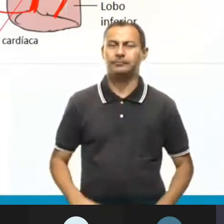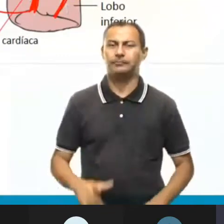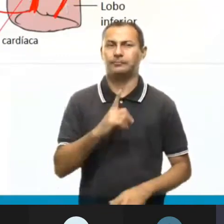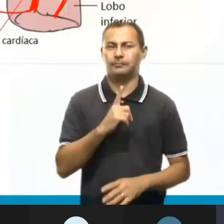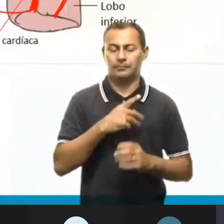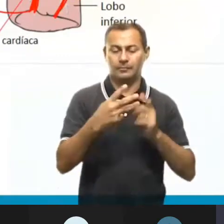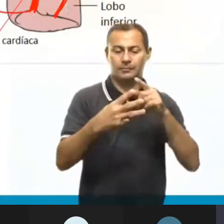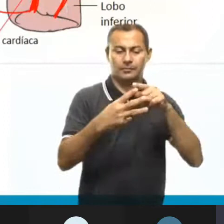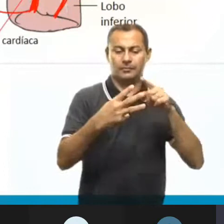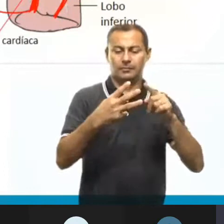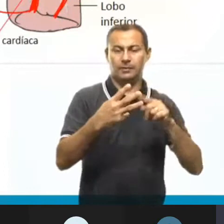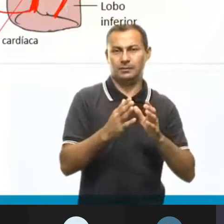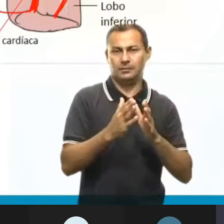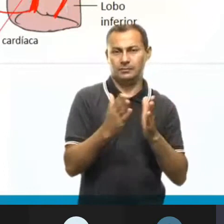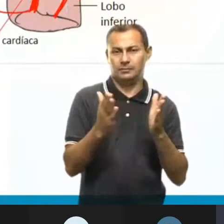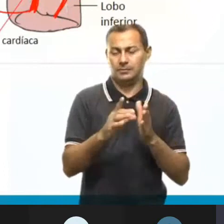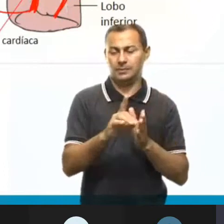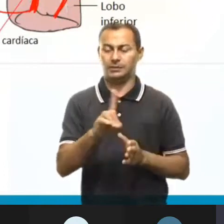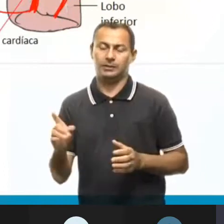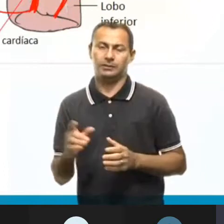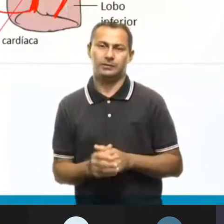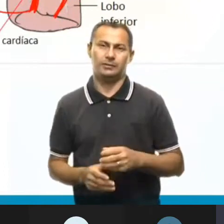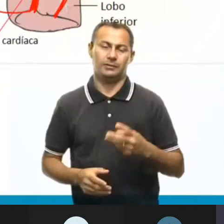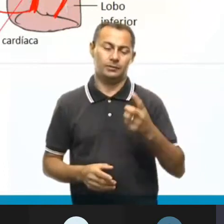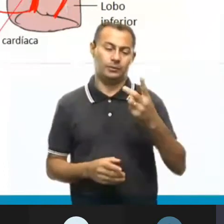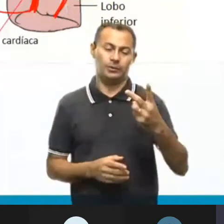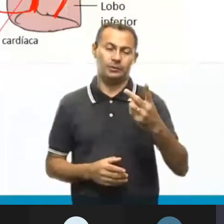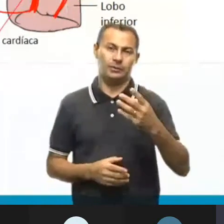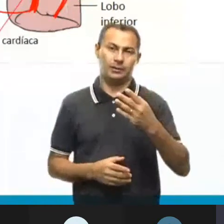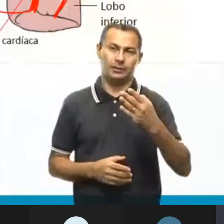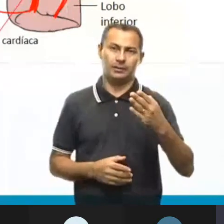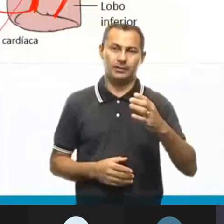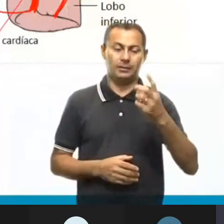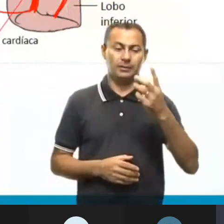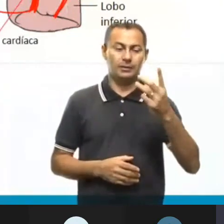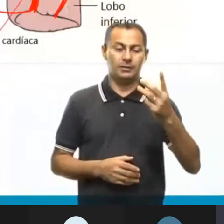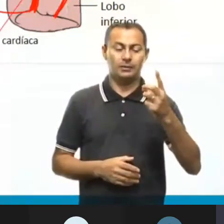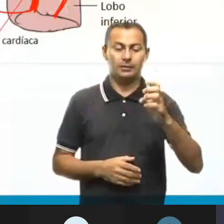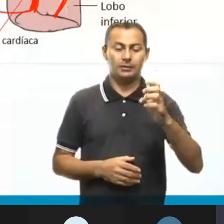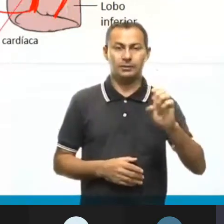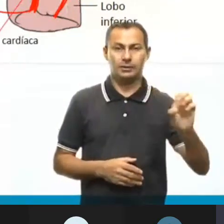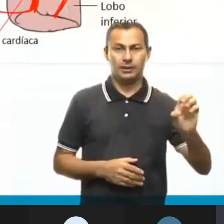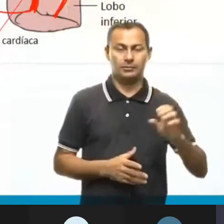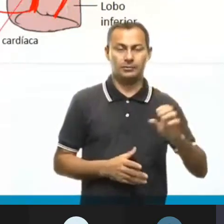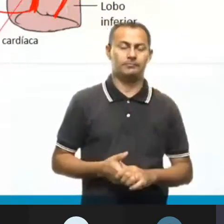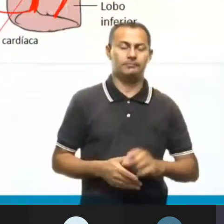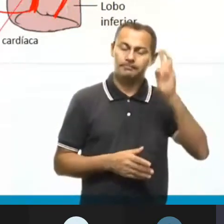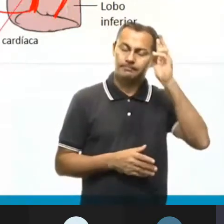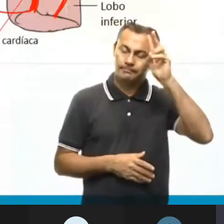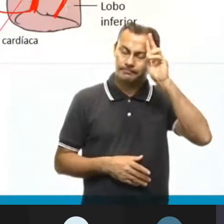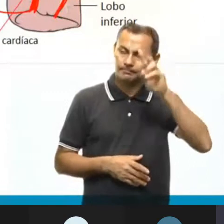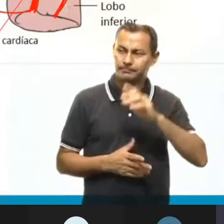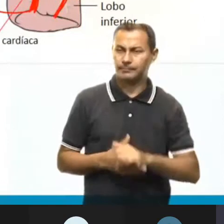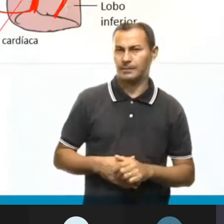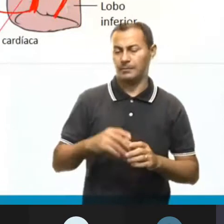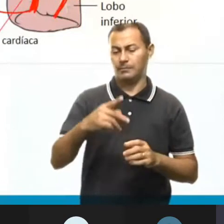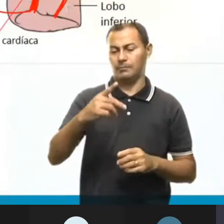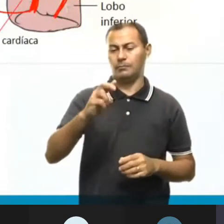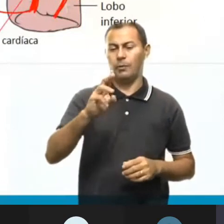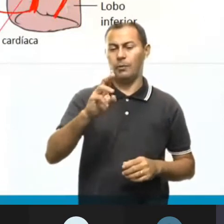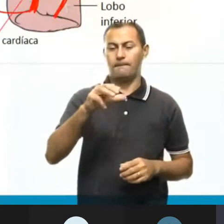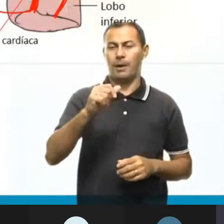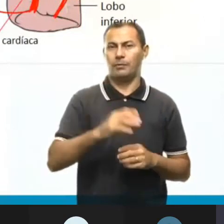nós temos 3 lobos do lado direito e 2 lobos do lado esquerdo. E lembrando que esses